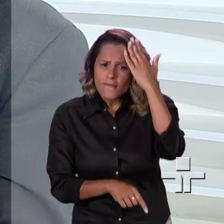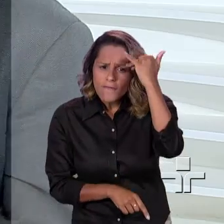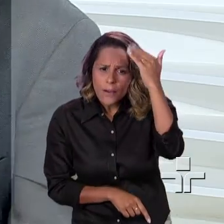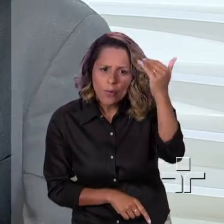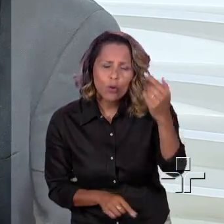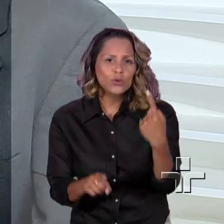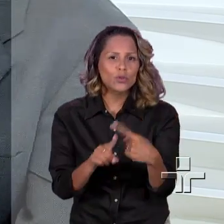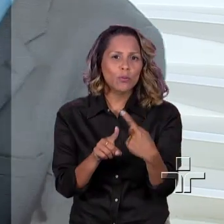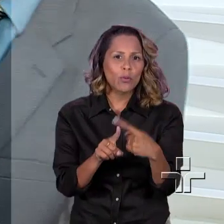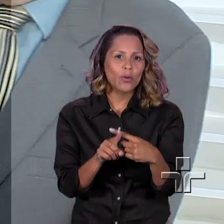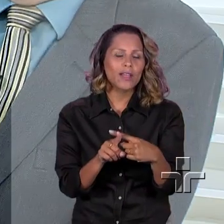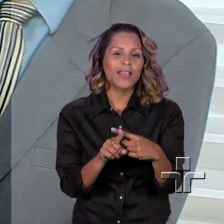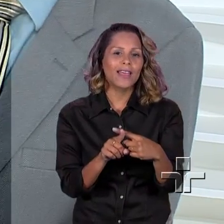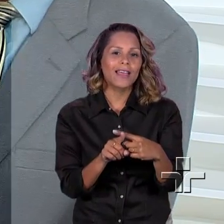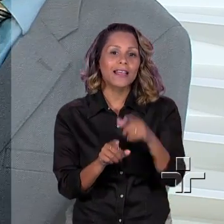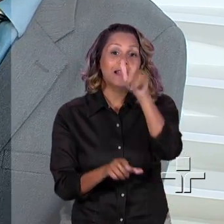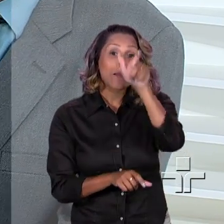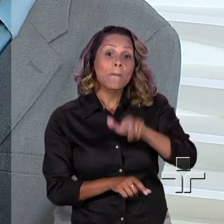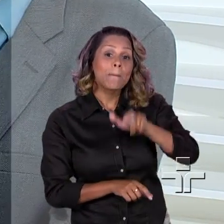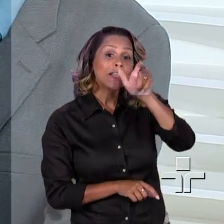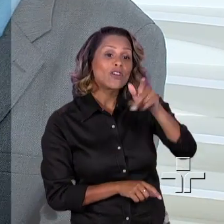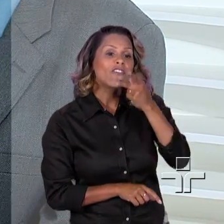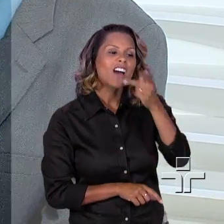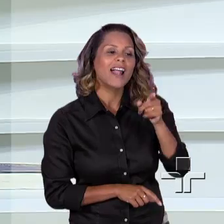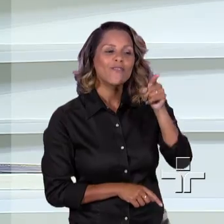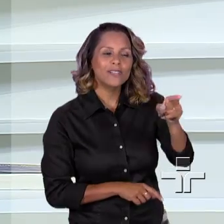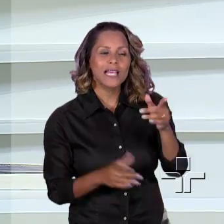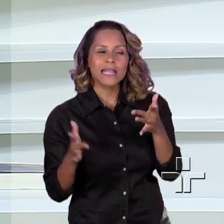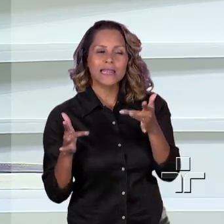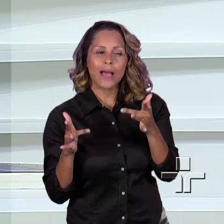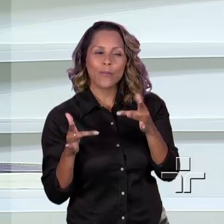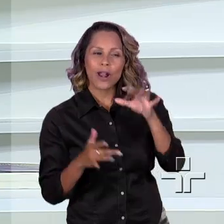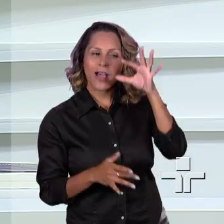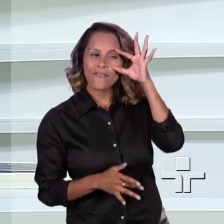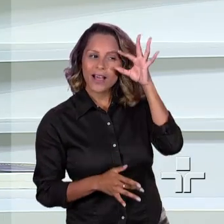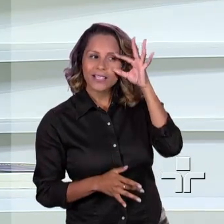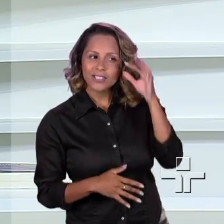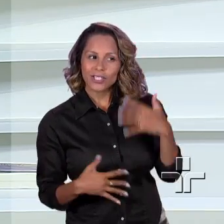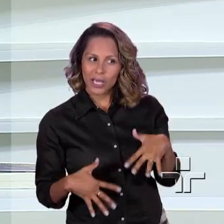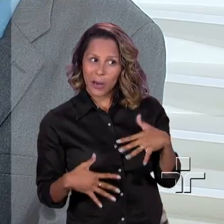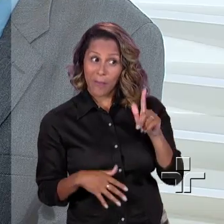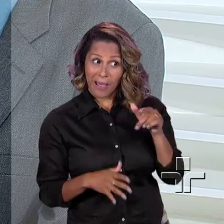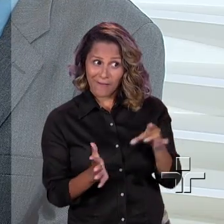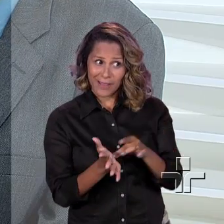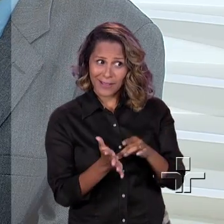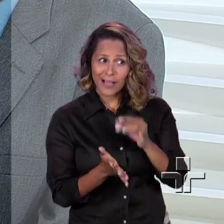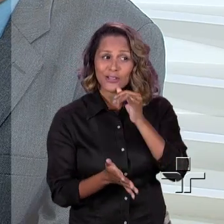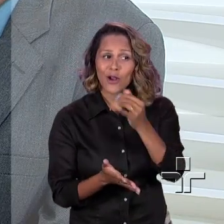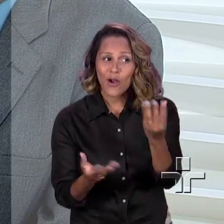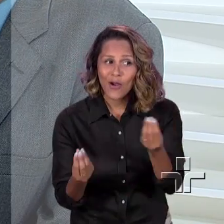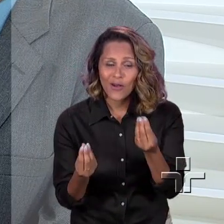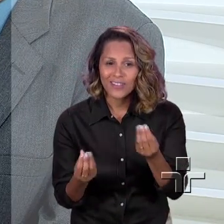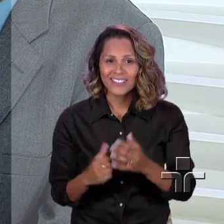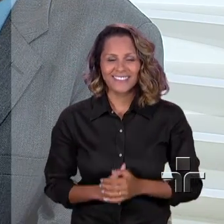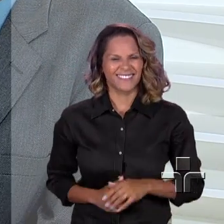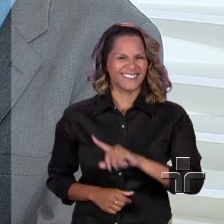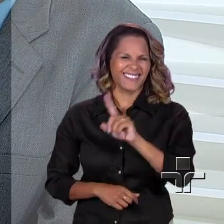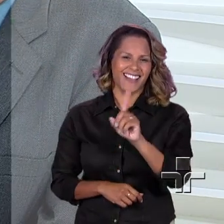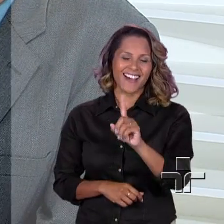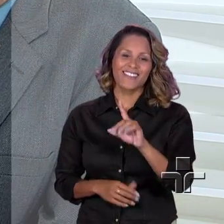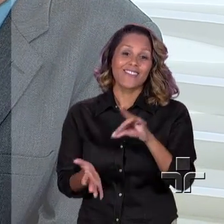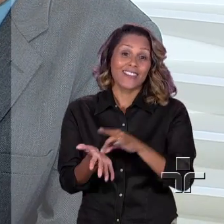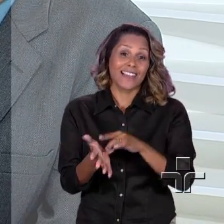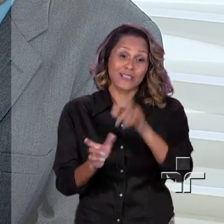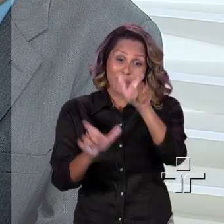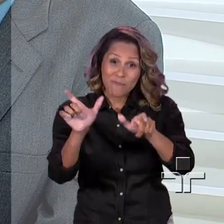conhecido como namorado da Dilma Rousseff. Conta essa história, como é que você virou namorado? As pessoas no Brasil são muito mal informadas, porque eu estou